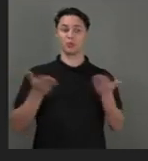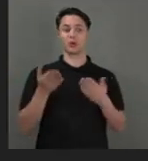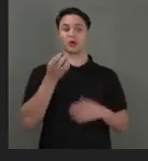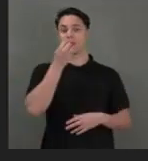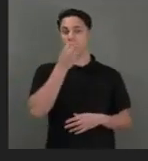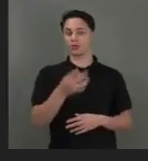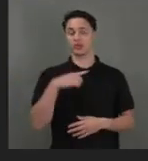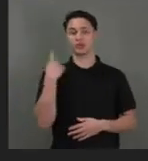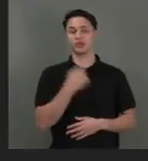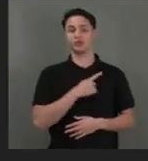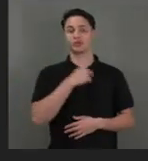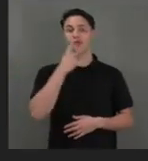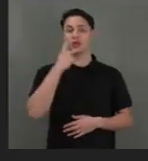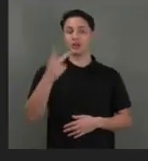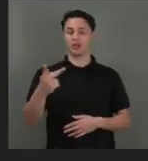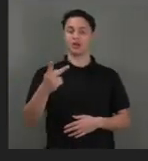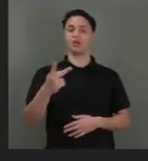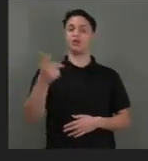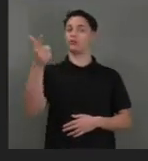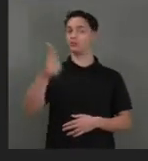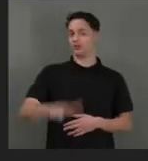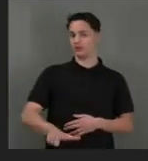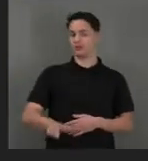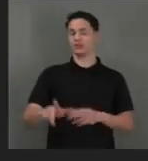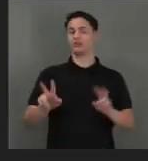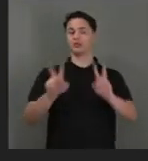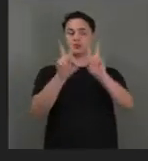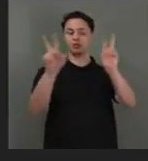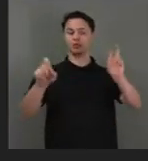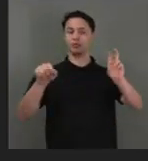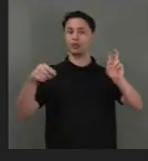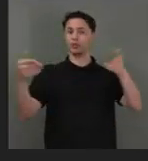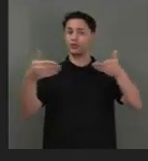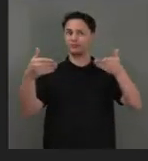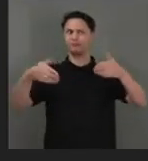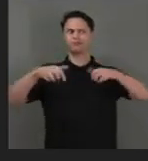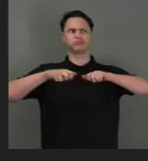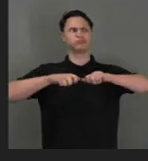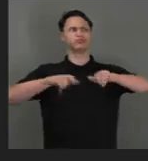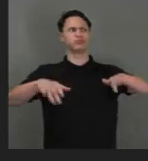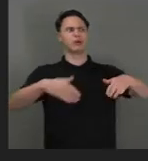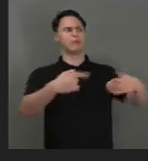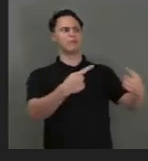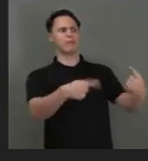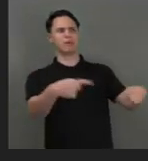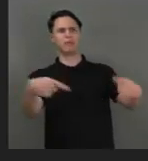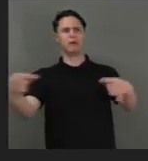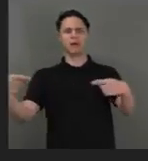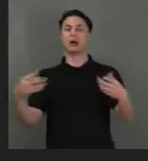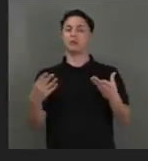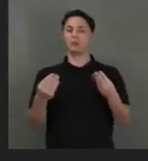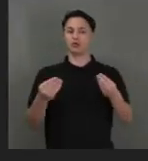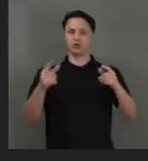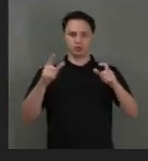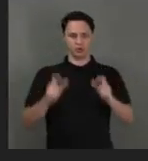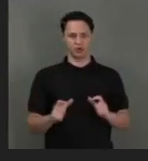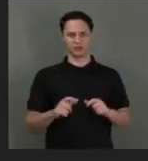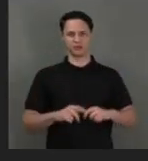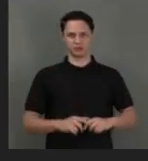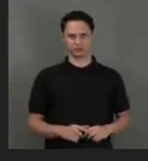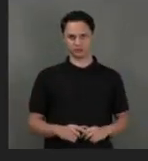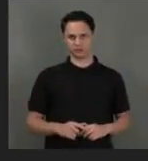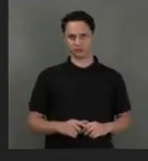repercuta nessa sessão do Senado, do plenário, na sessão do plenário do Senado Federal,